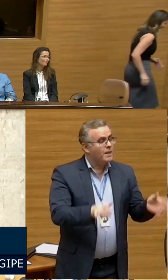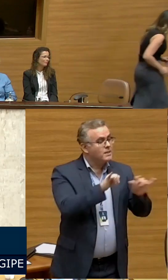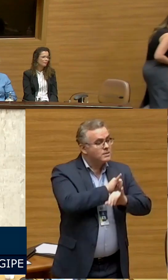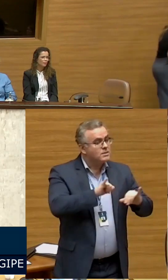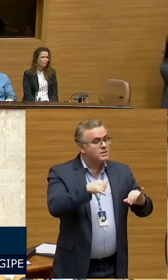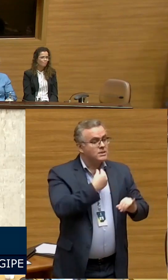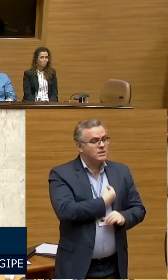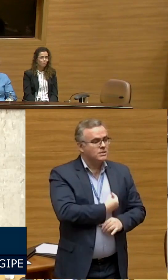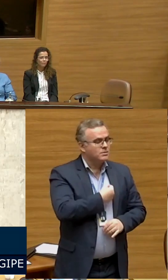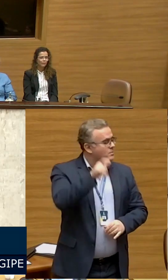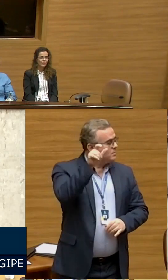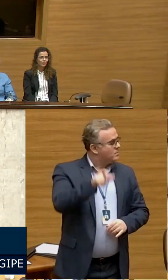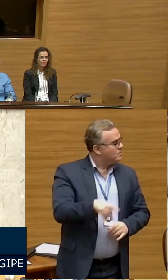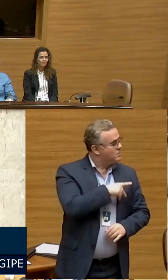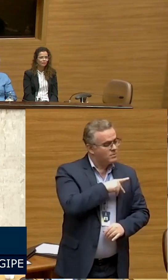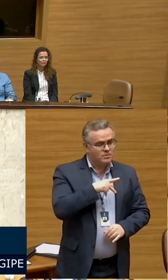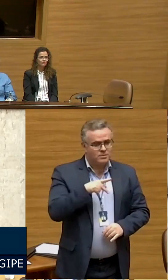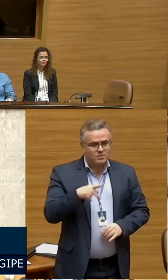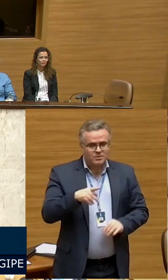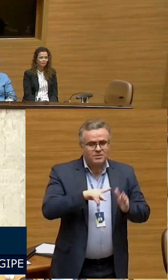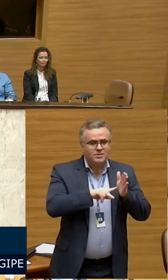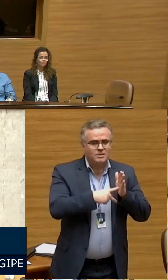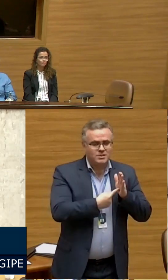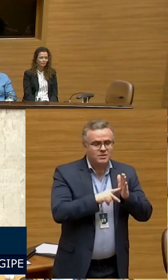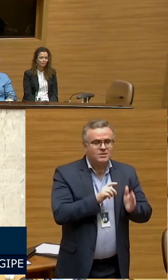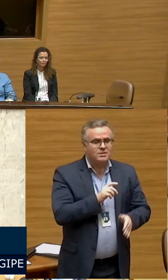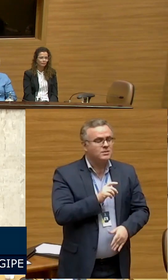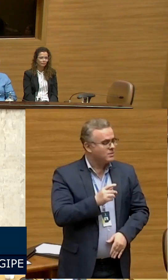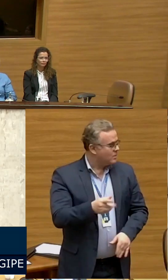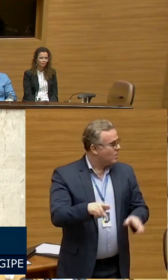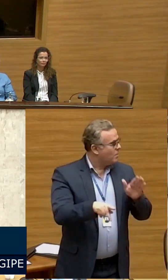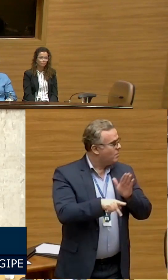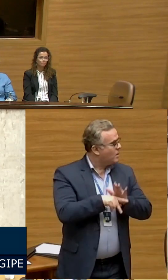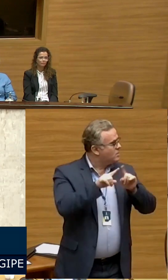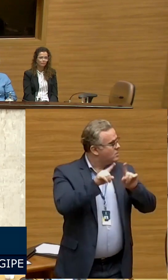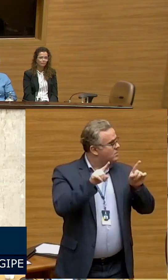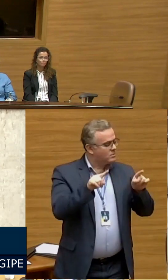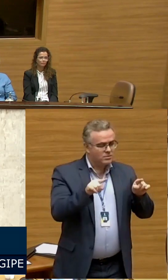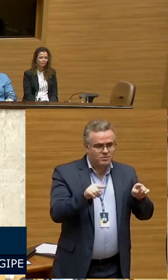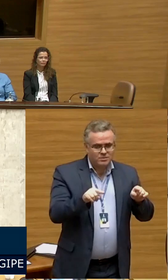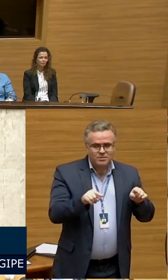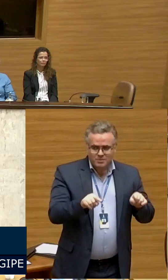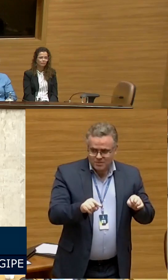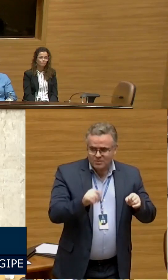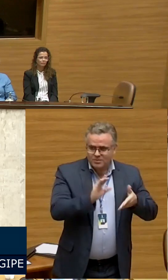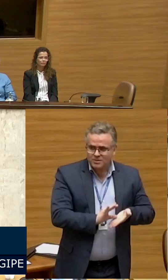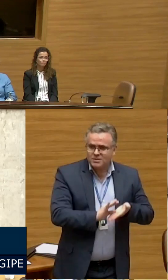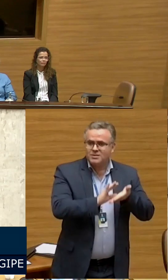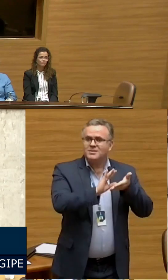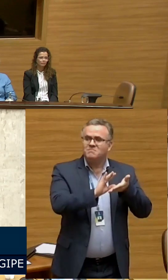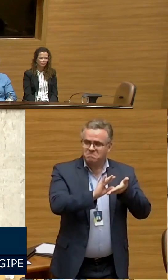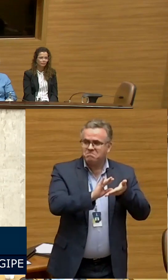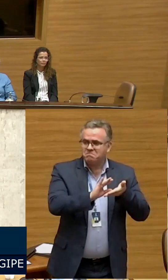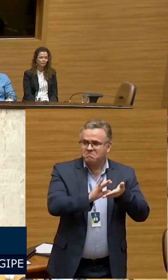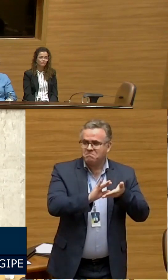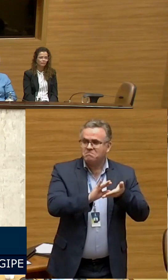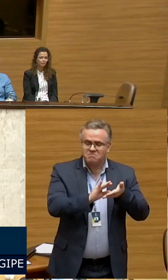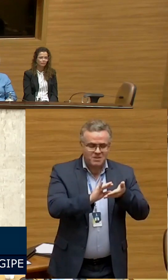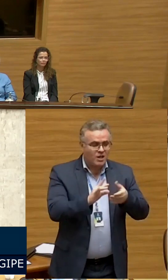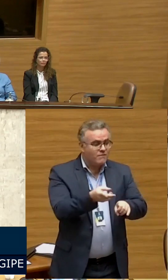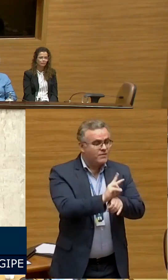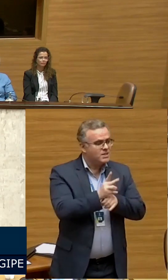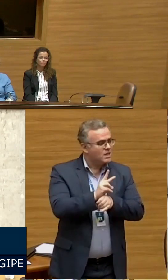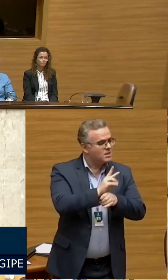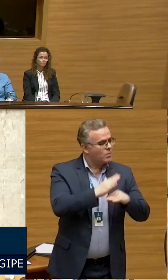do senhor presidente do Sindiscose, Sindicato dos Servidores em Conselhos e Ordens de